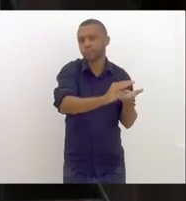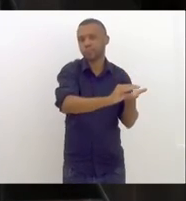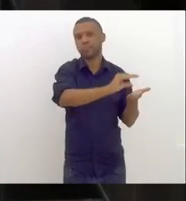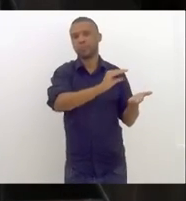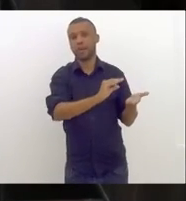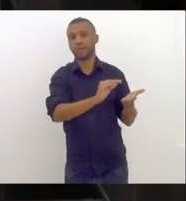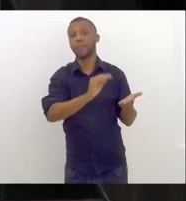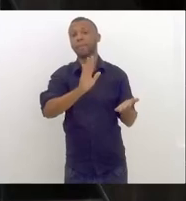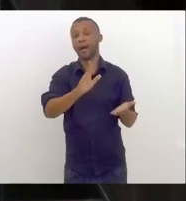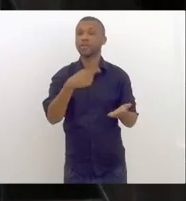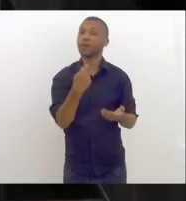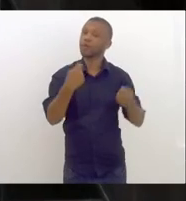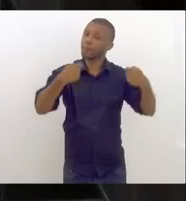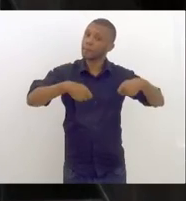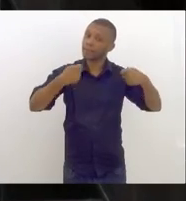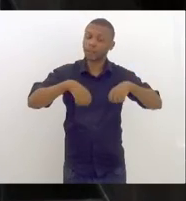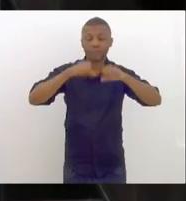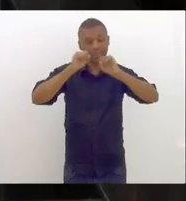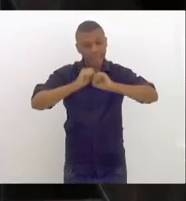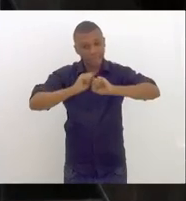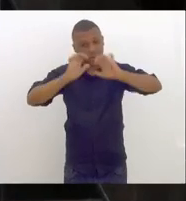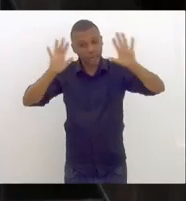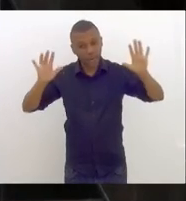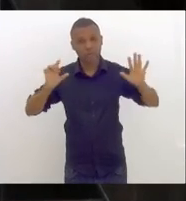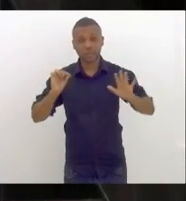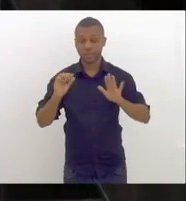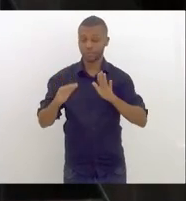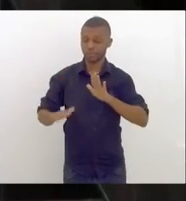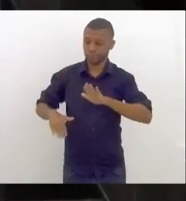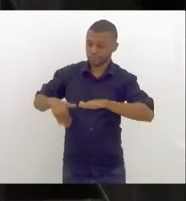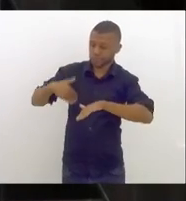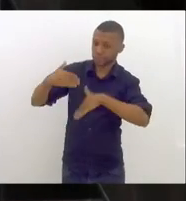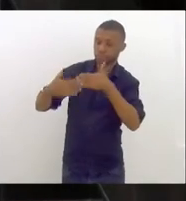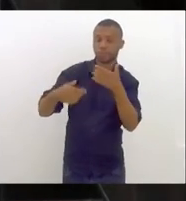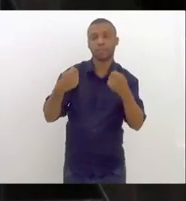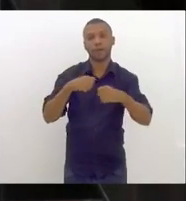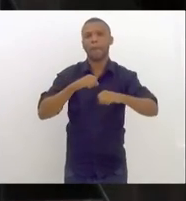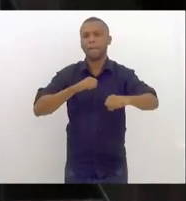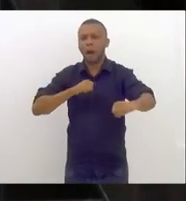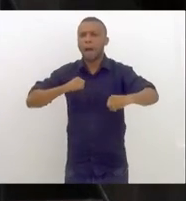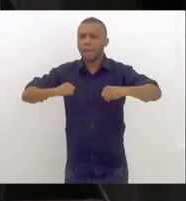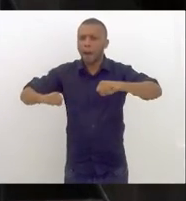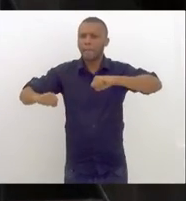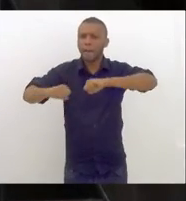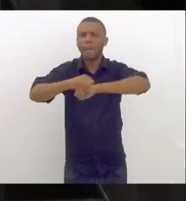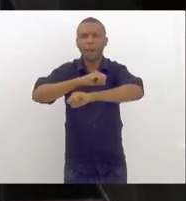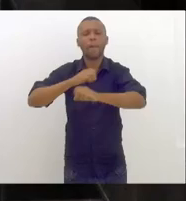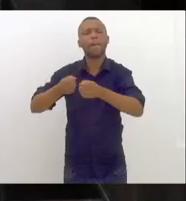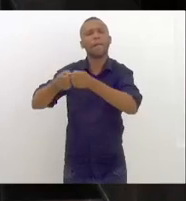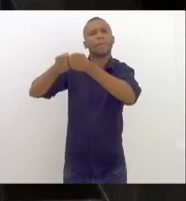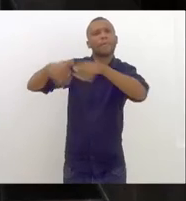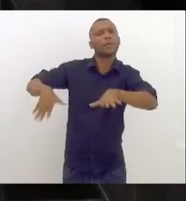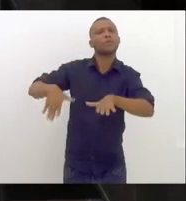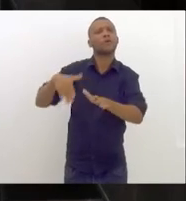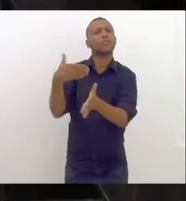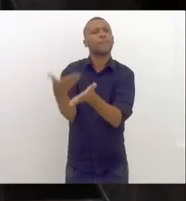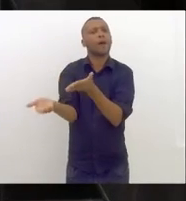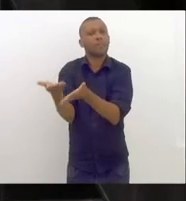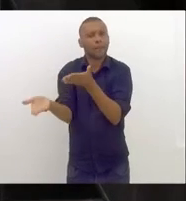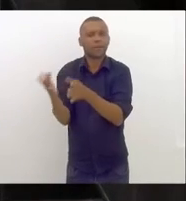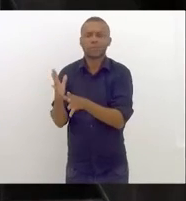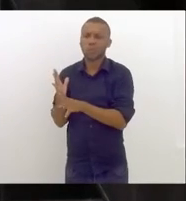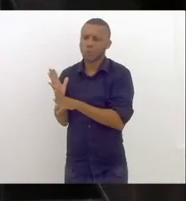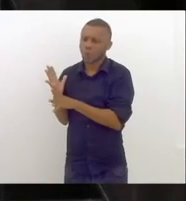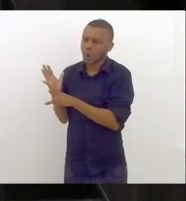preciso ter muita clareza que progressivamente teremos que enfrentar os gargalos as perdas dos retrocessos que foram se